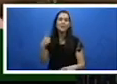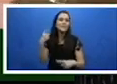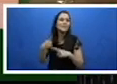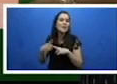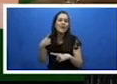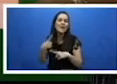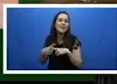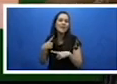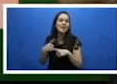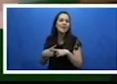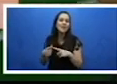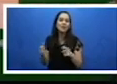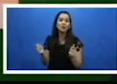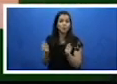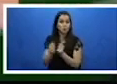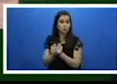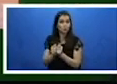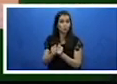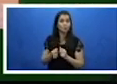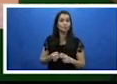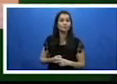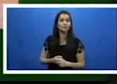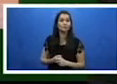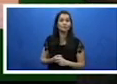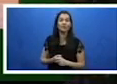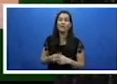porque, junto, tá?